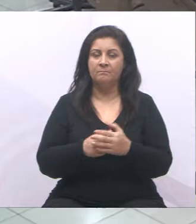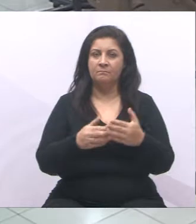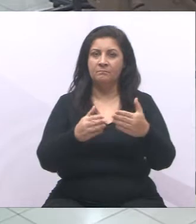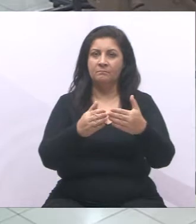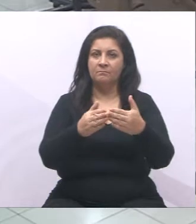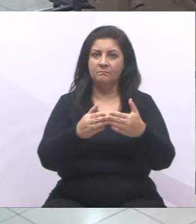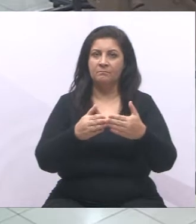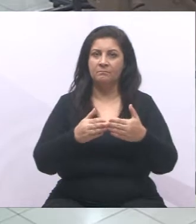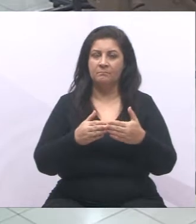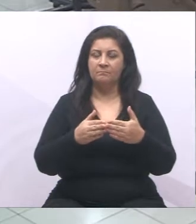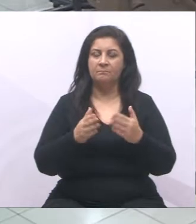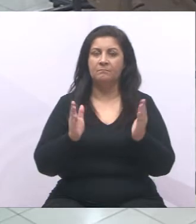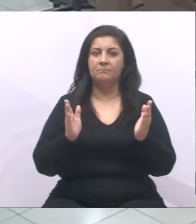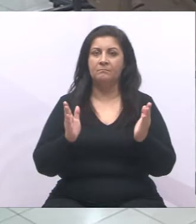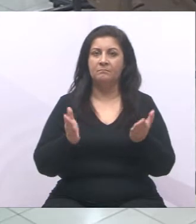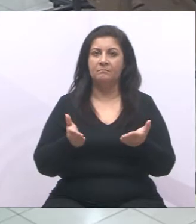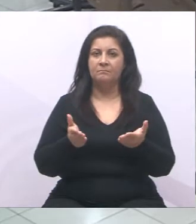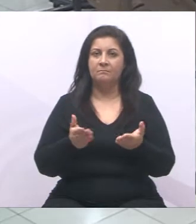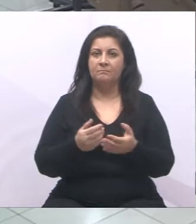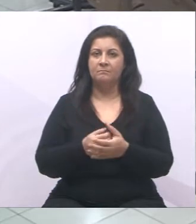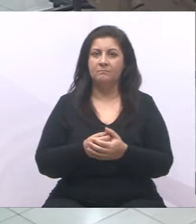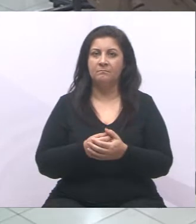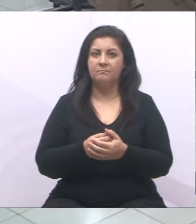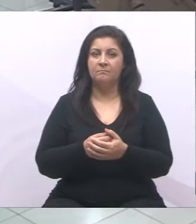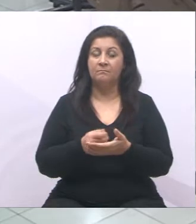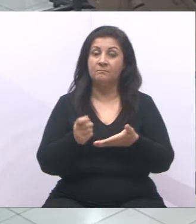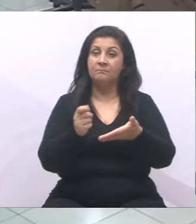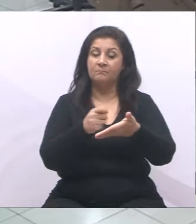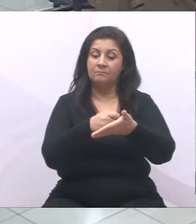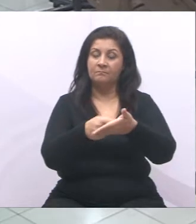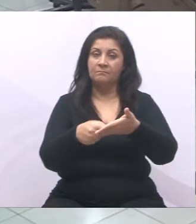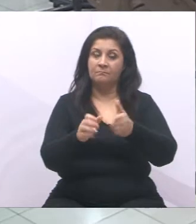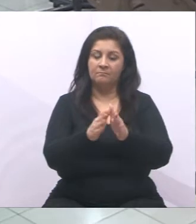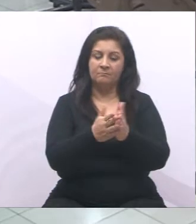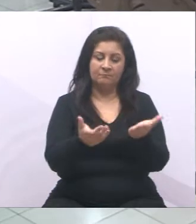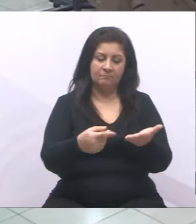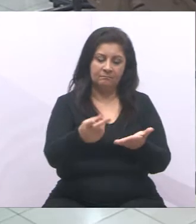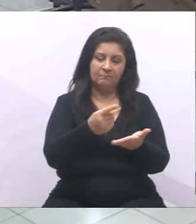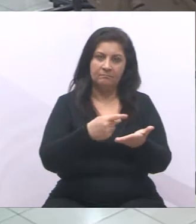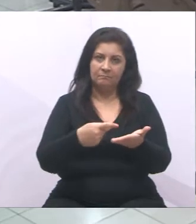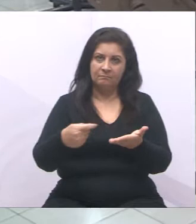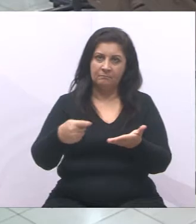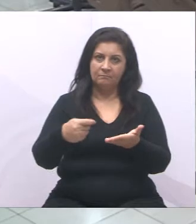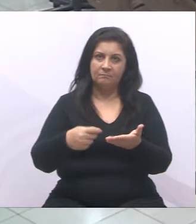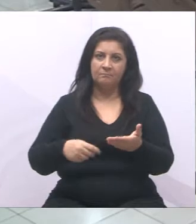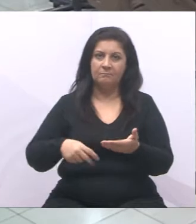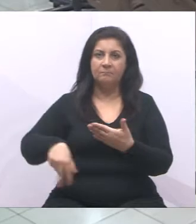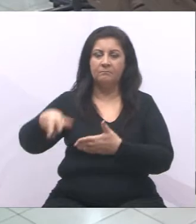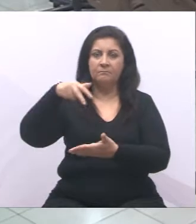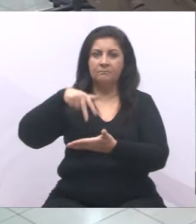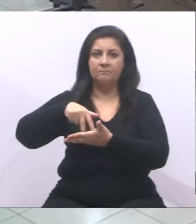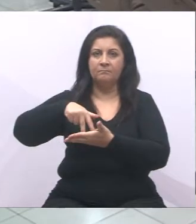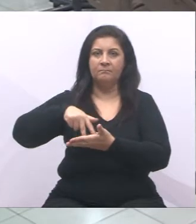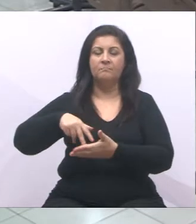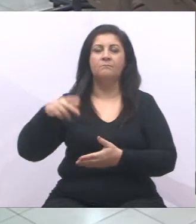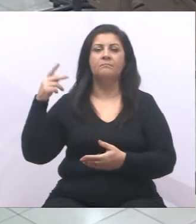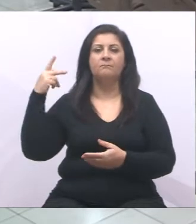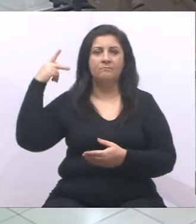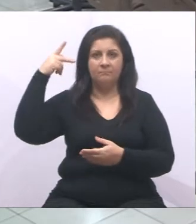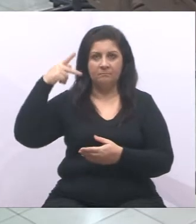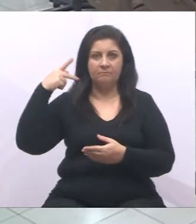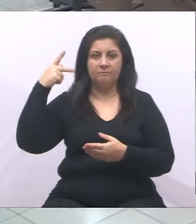nesse instante que assine o livro de posse na mesa de